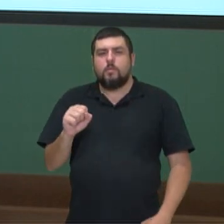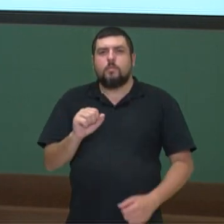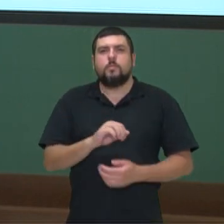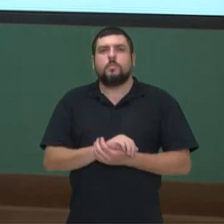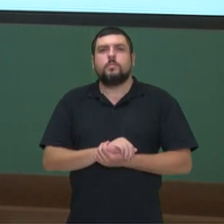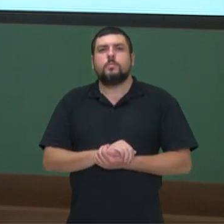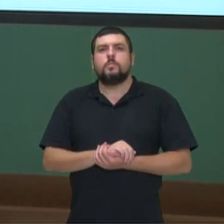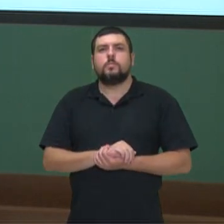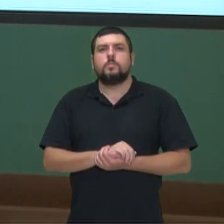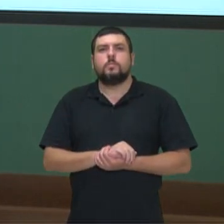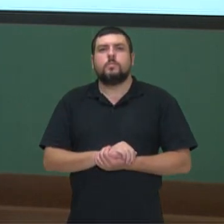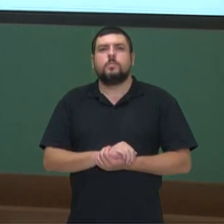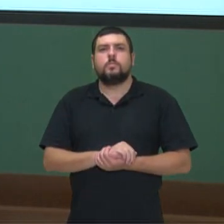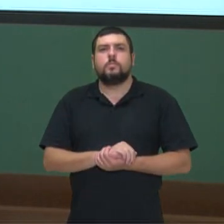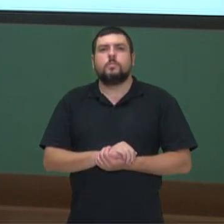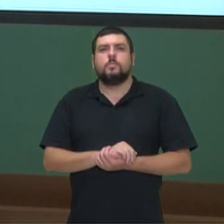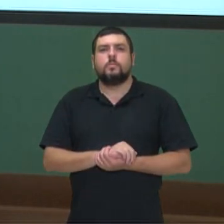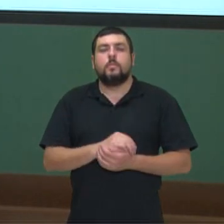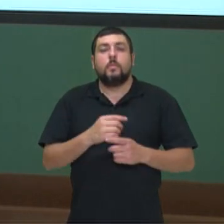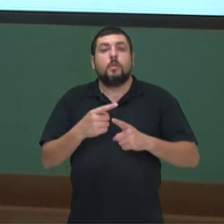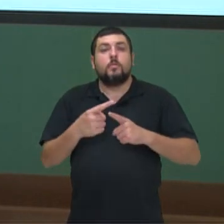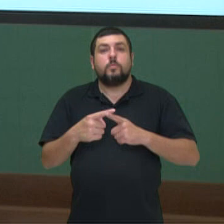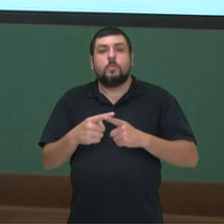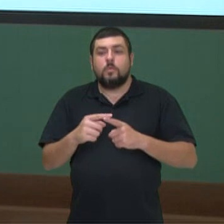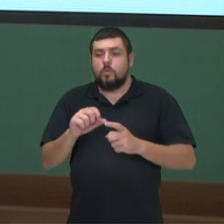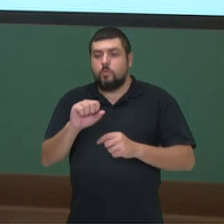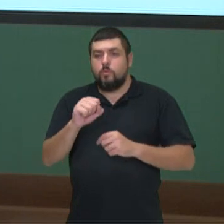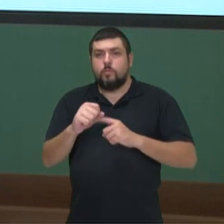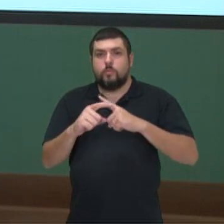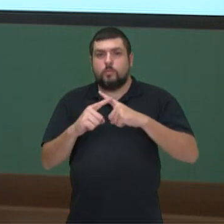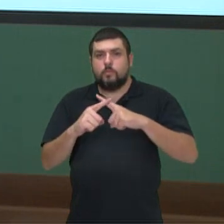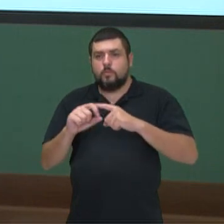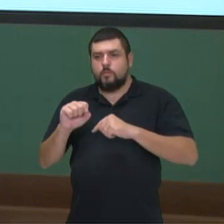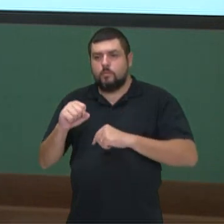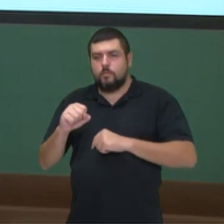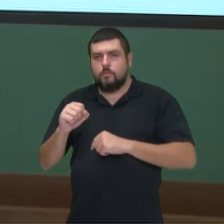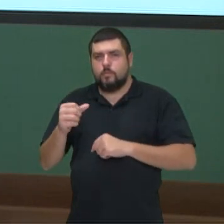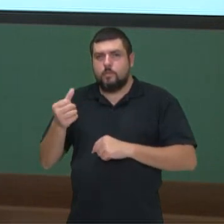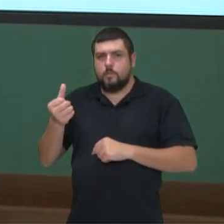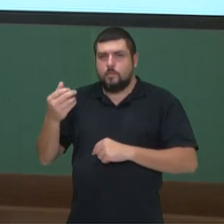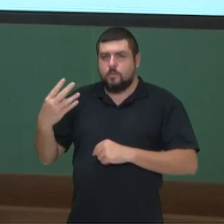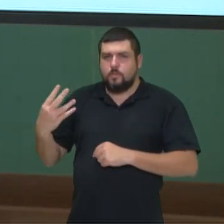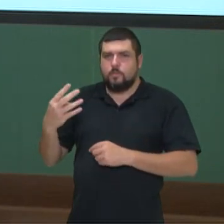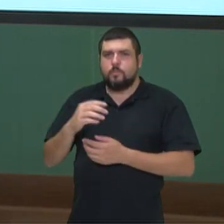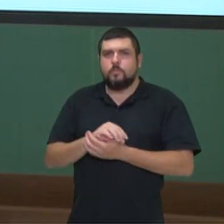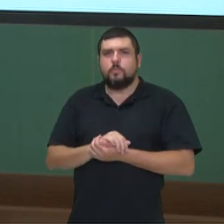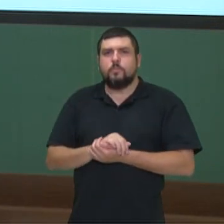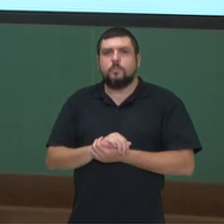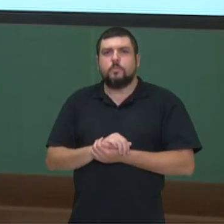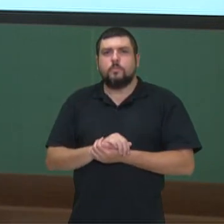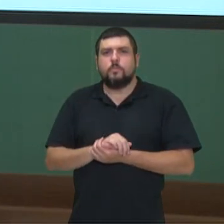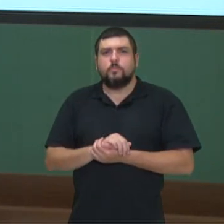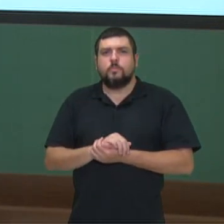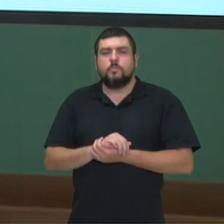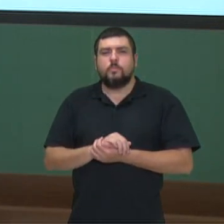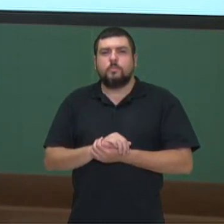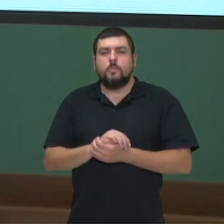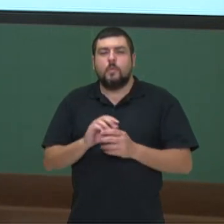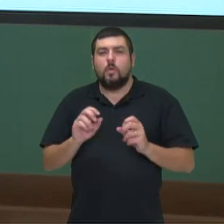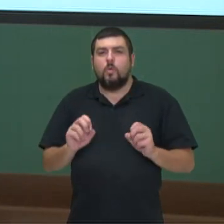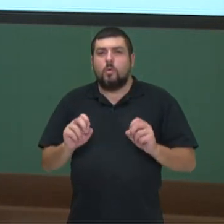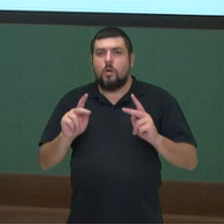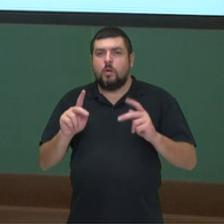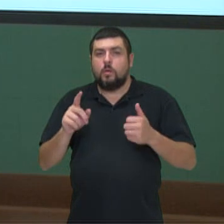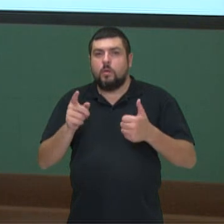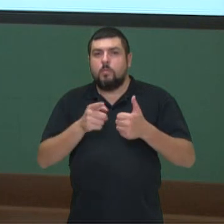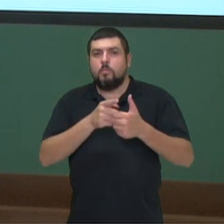8, tá? Por quê? 8 ao quadrado, 64. Então, a professora resolveu aqui primeiro